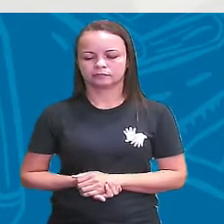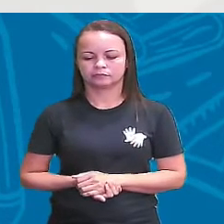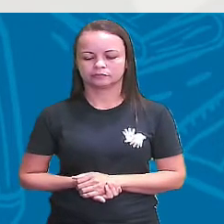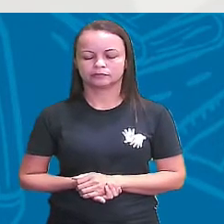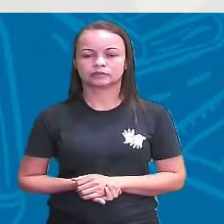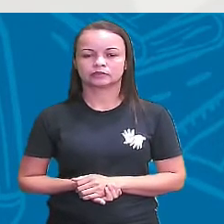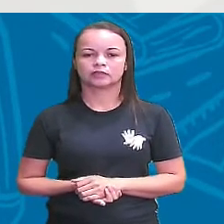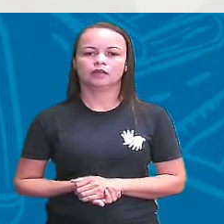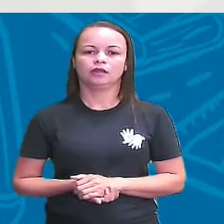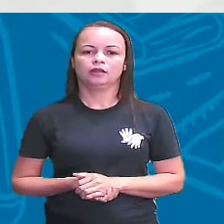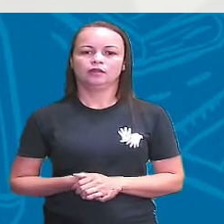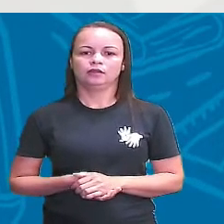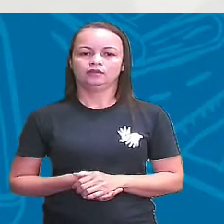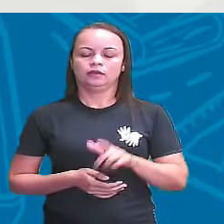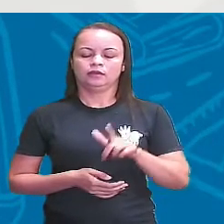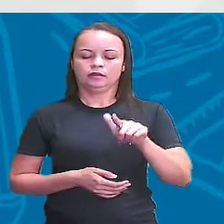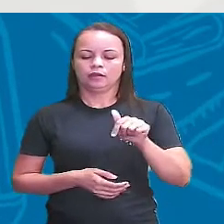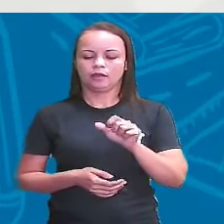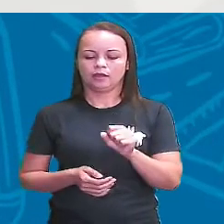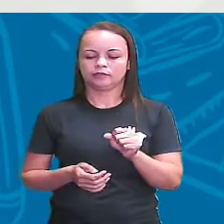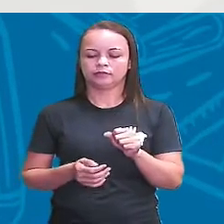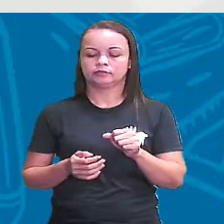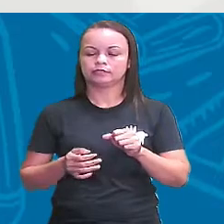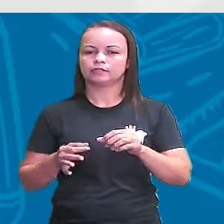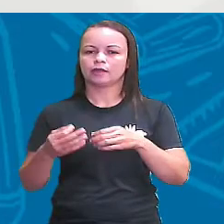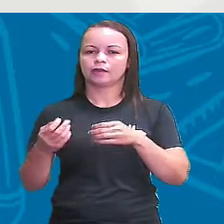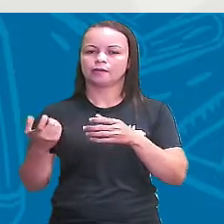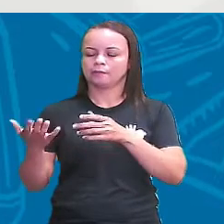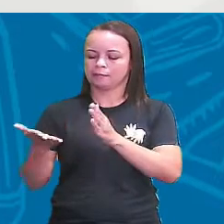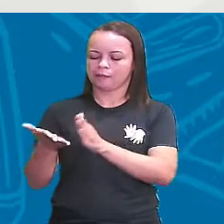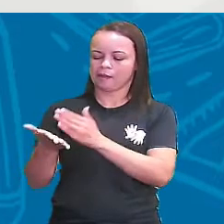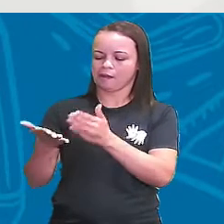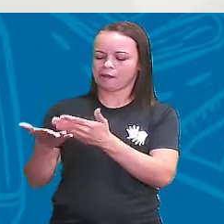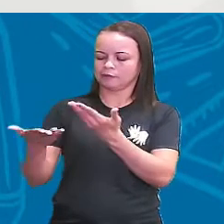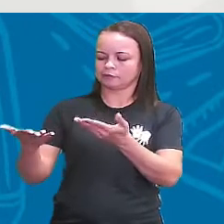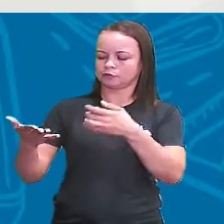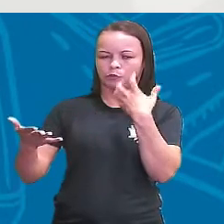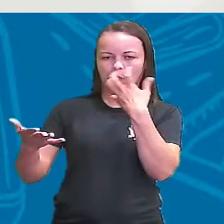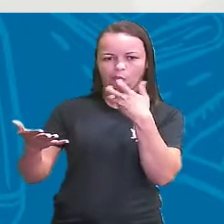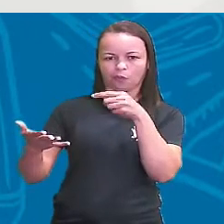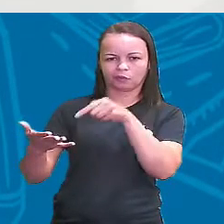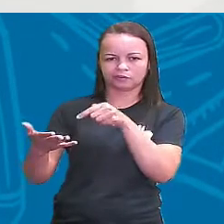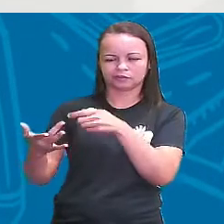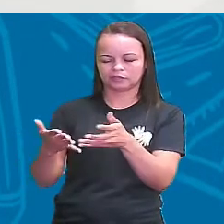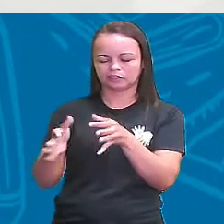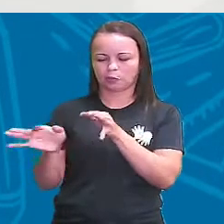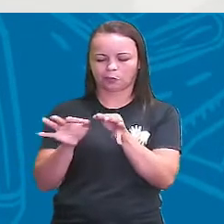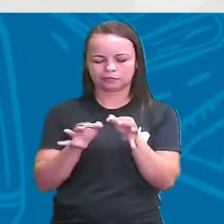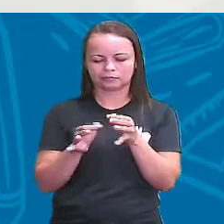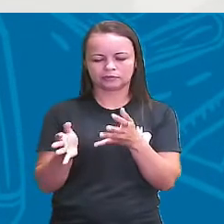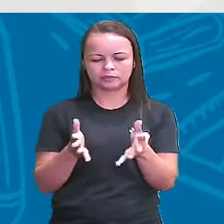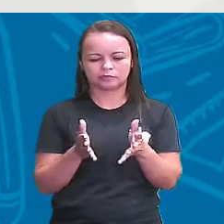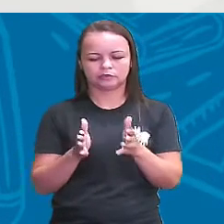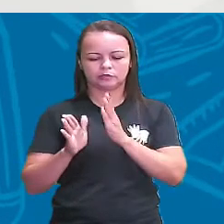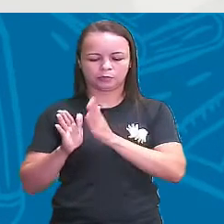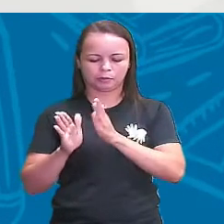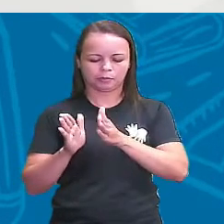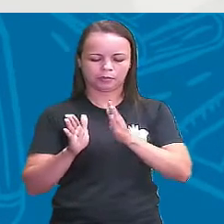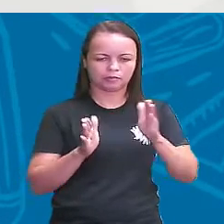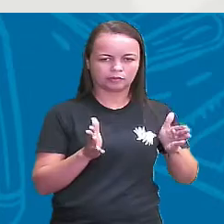estão listas. Os las han mostrado. Então, a gente tem sempre essa ordem.